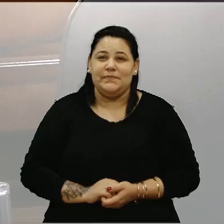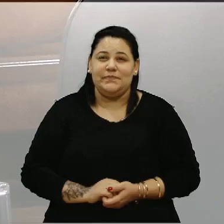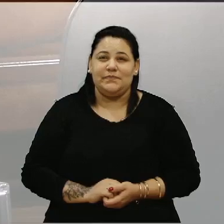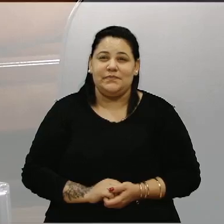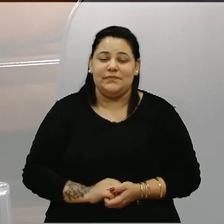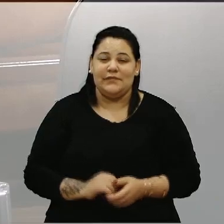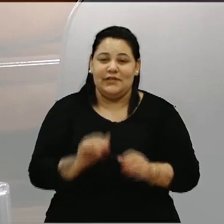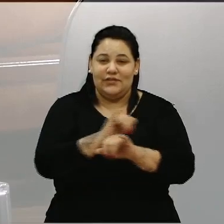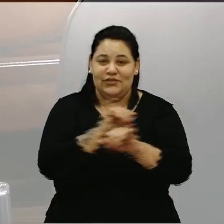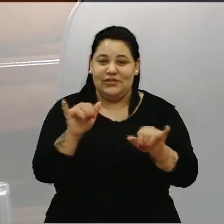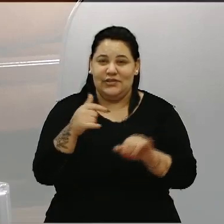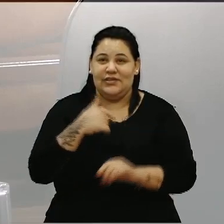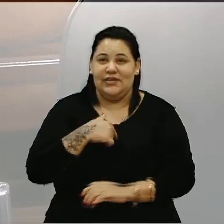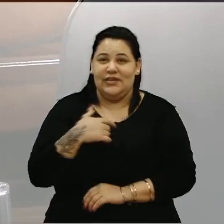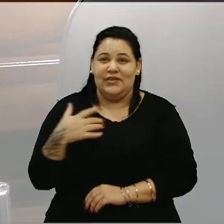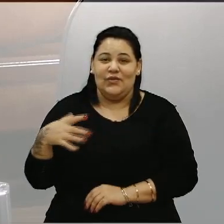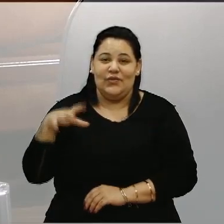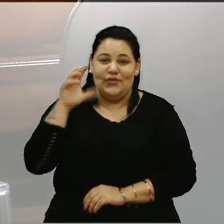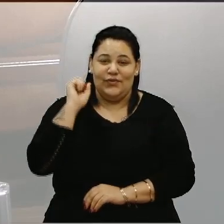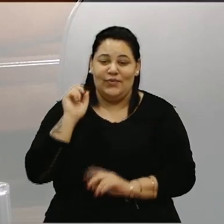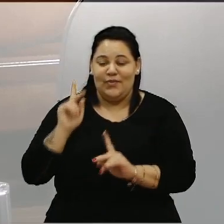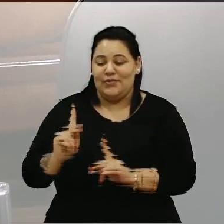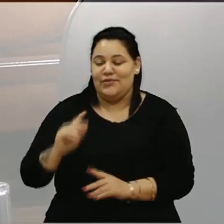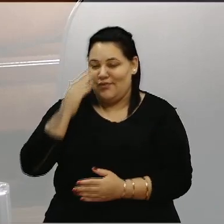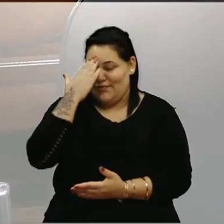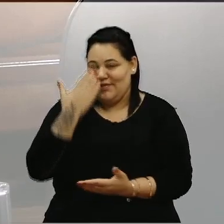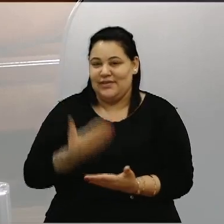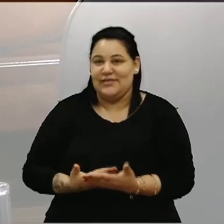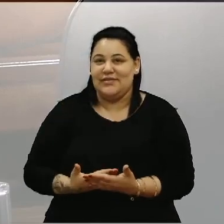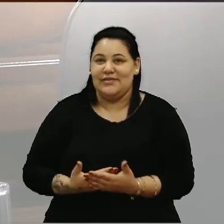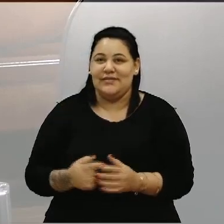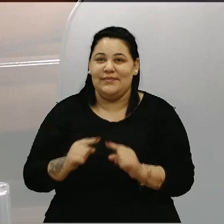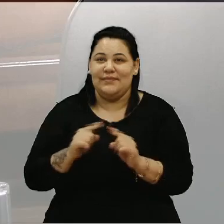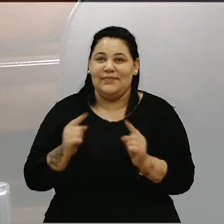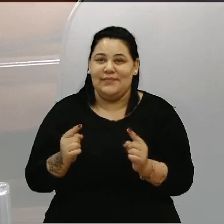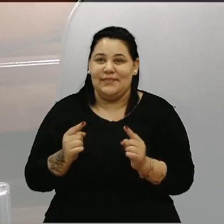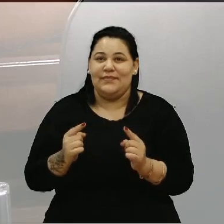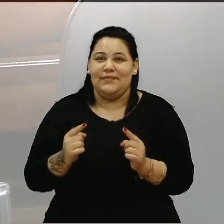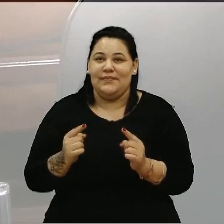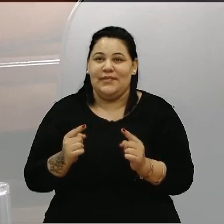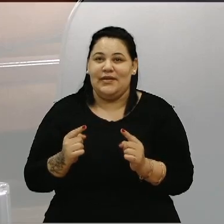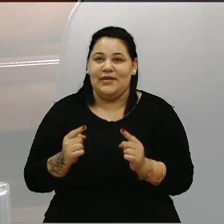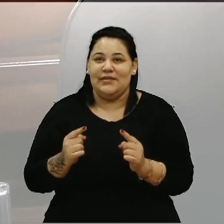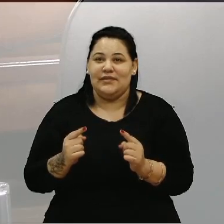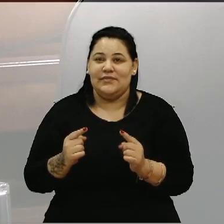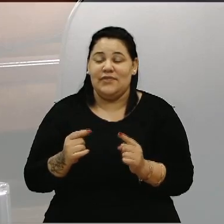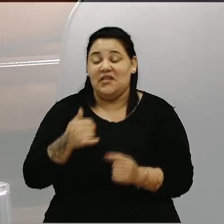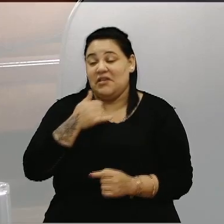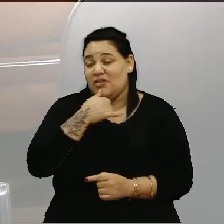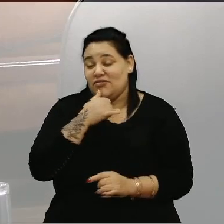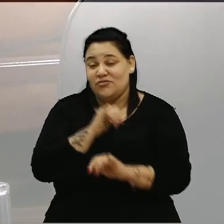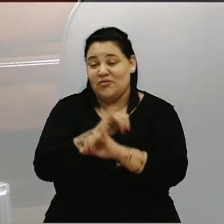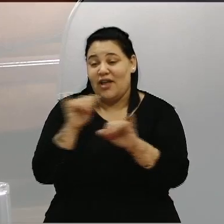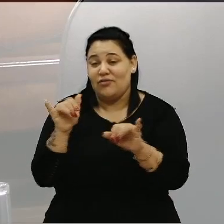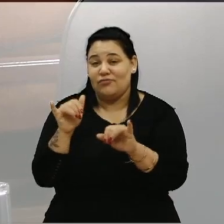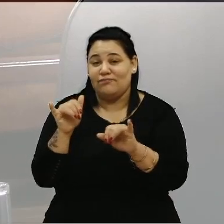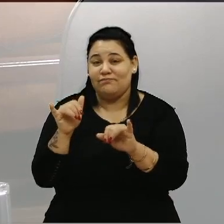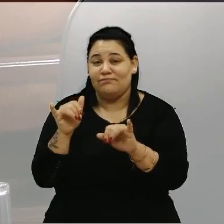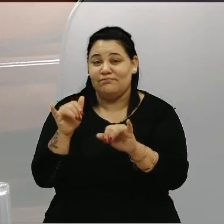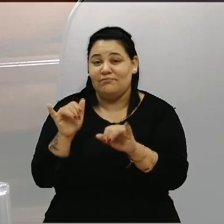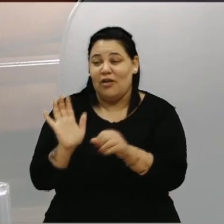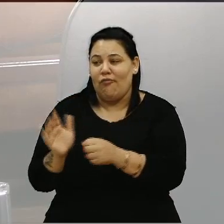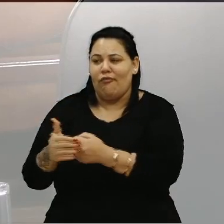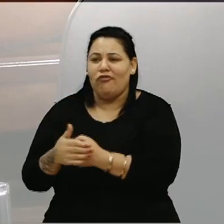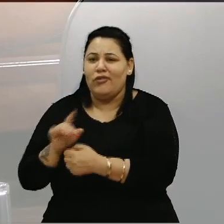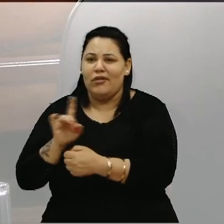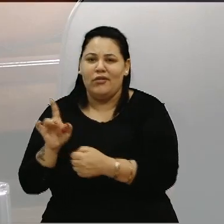por uma pessoa de confiança, mas escutado nos bastidores e não uma notícia oficial. Que a gente não compartilhou com a grande